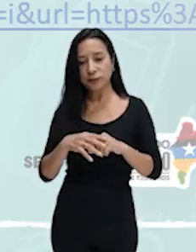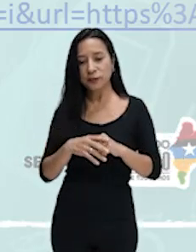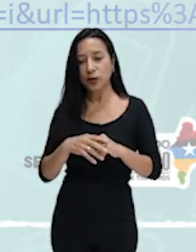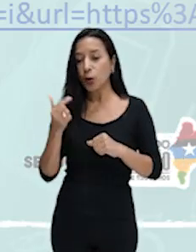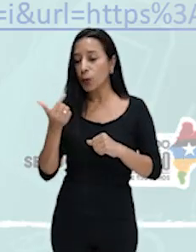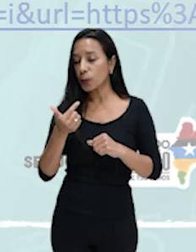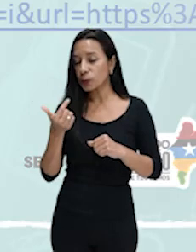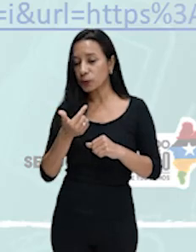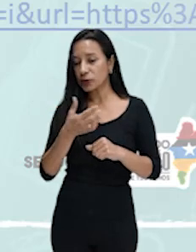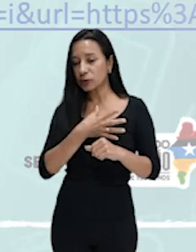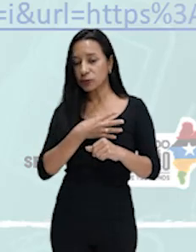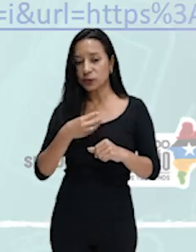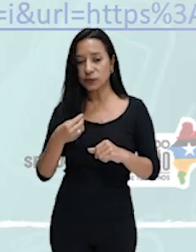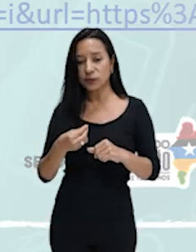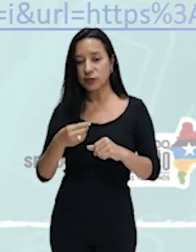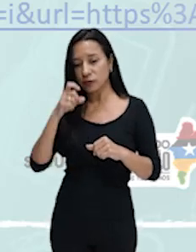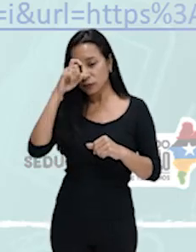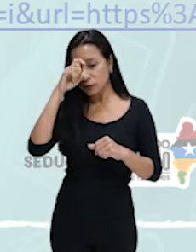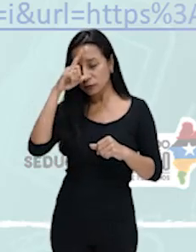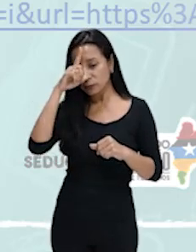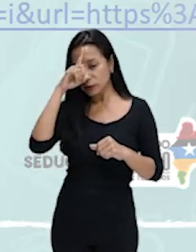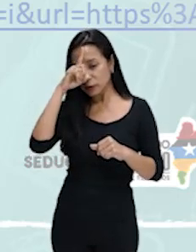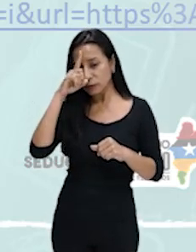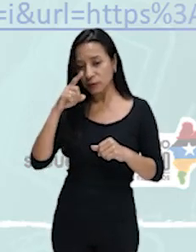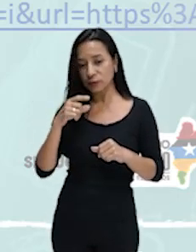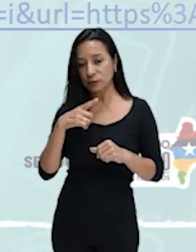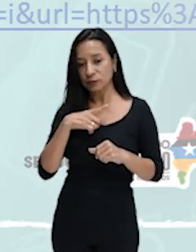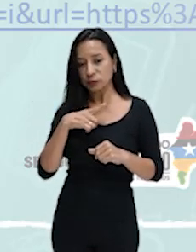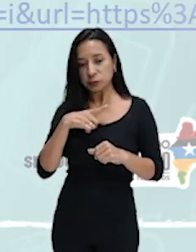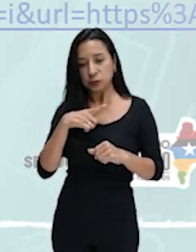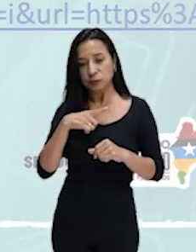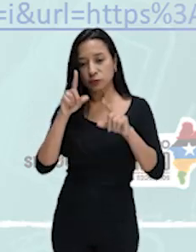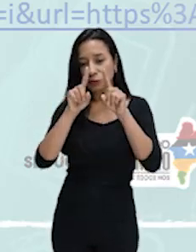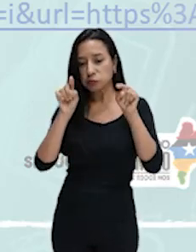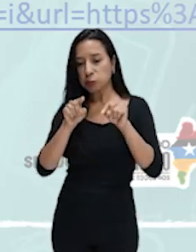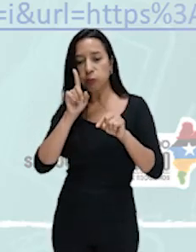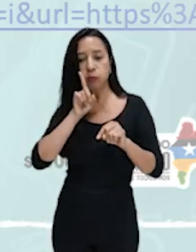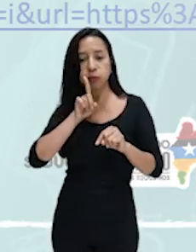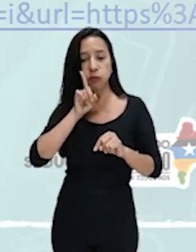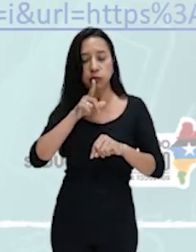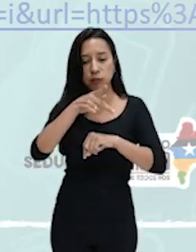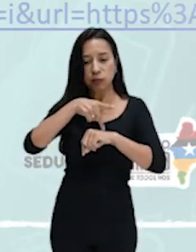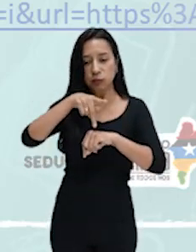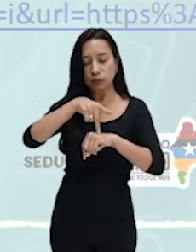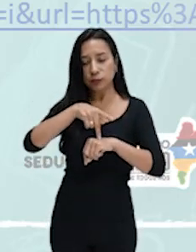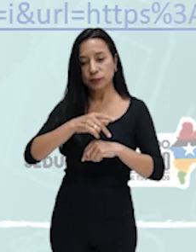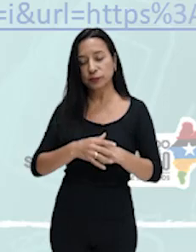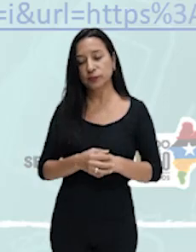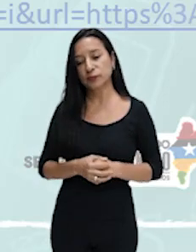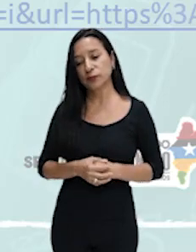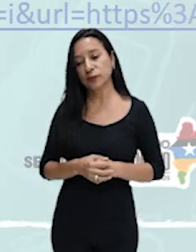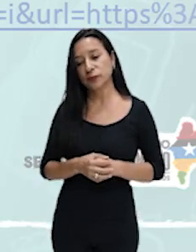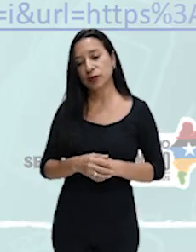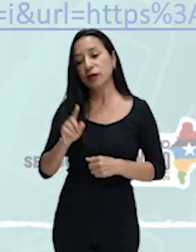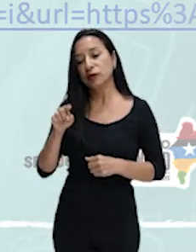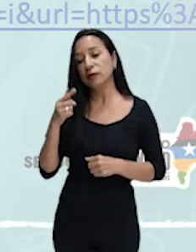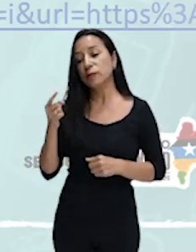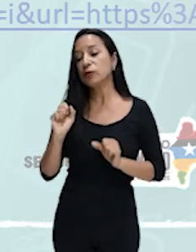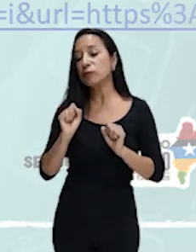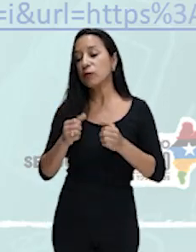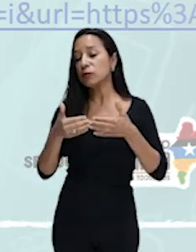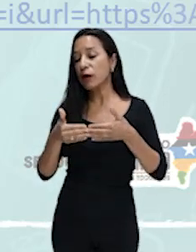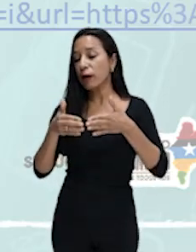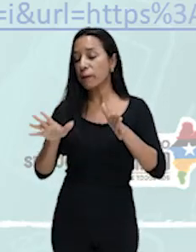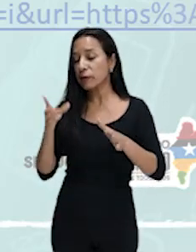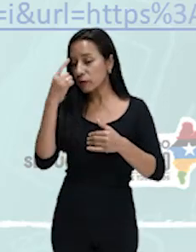filho, no hospital em que ficou, cujo nome intitula o quadro nos Estados Unidos. Então, vocês podem depois abrir a imagem e